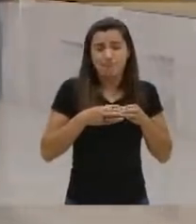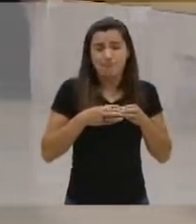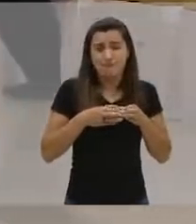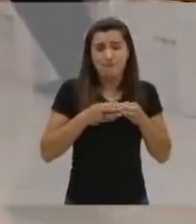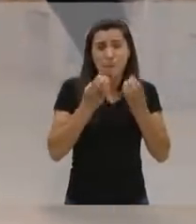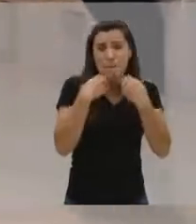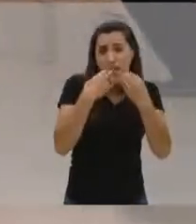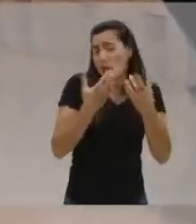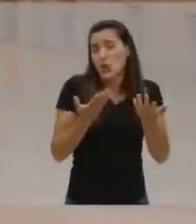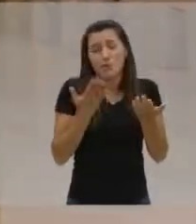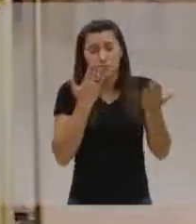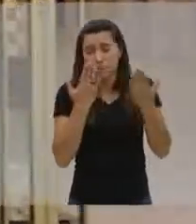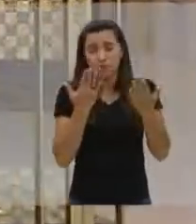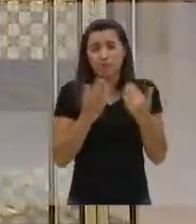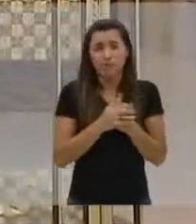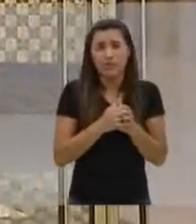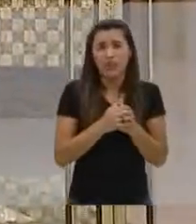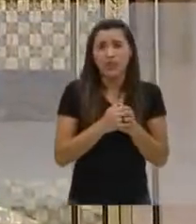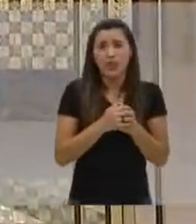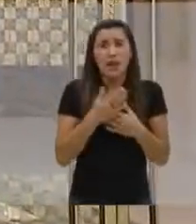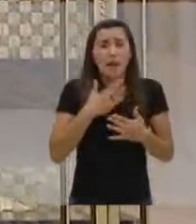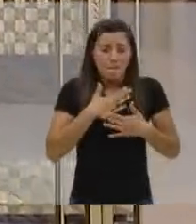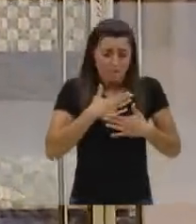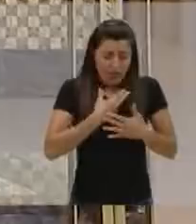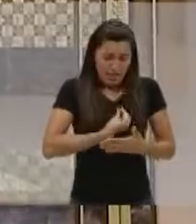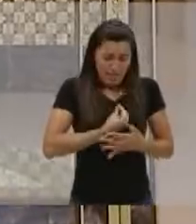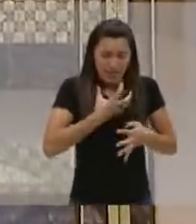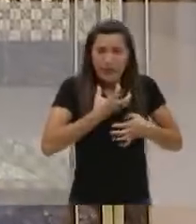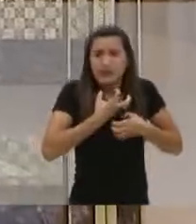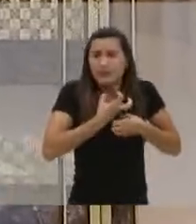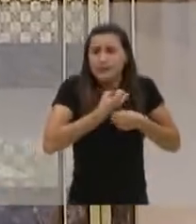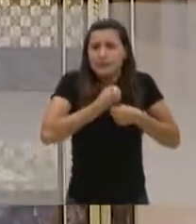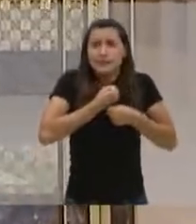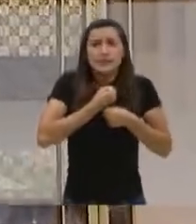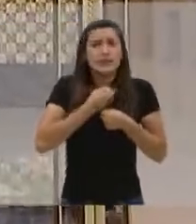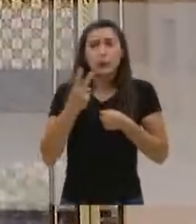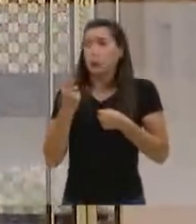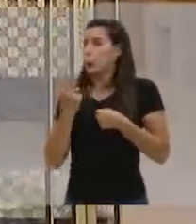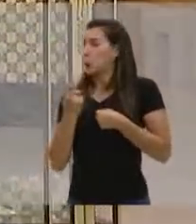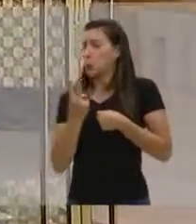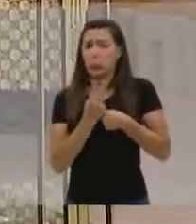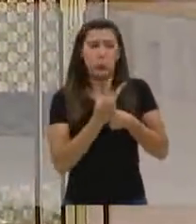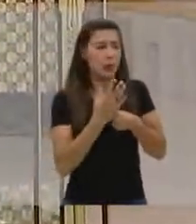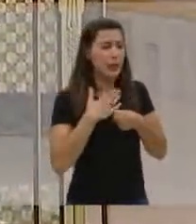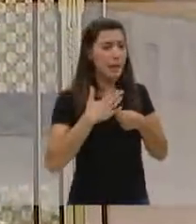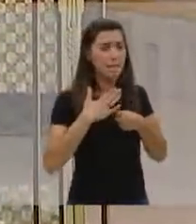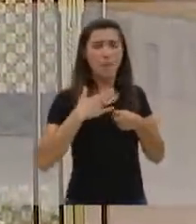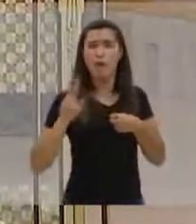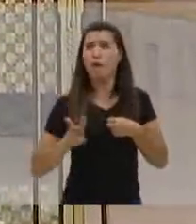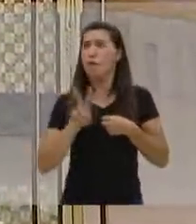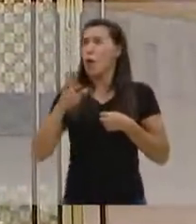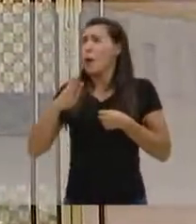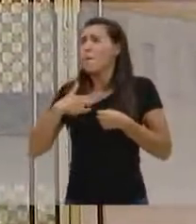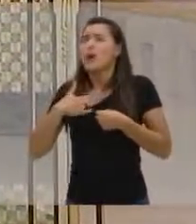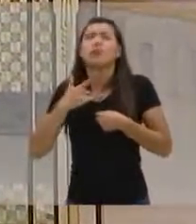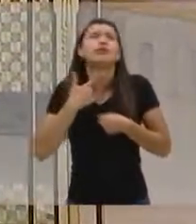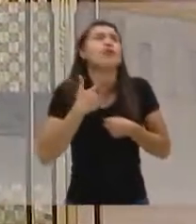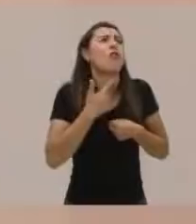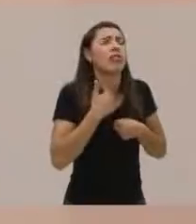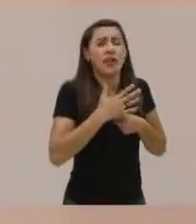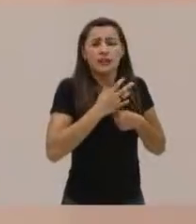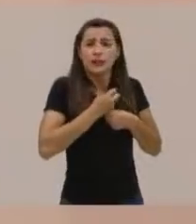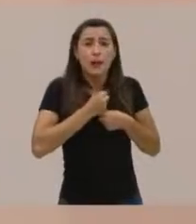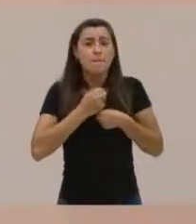nós estamos aqui nos segurando, minha vida, minha vida, minha vida, meus princípios, meus valores, meus desejos, minhas